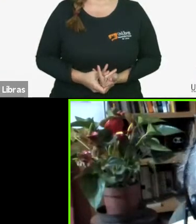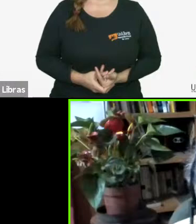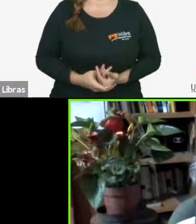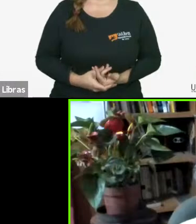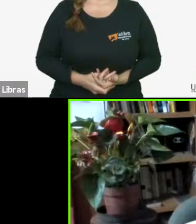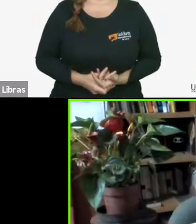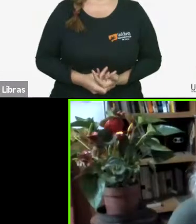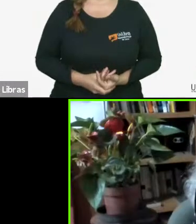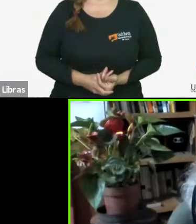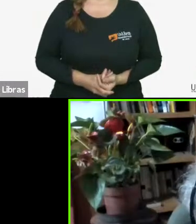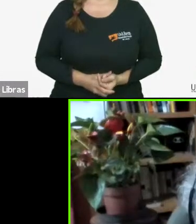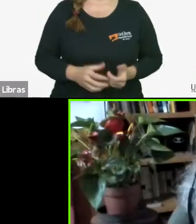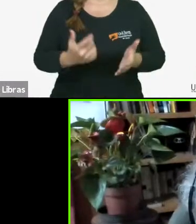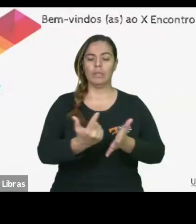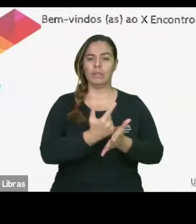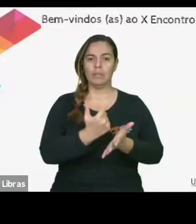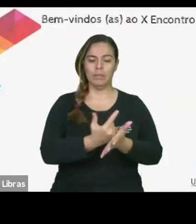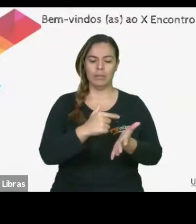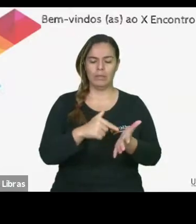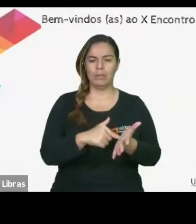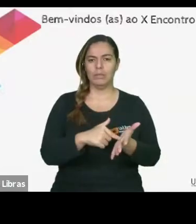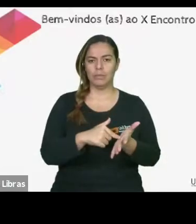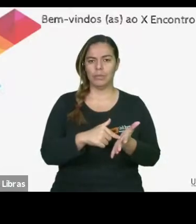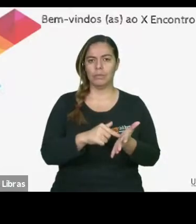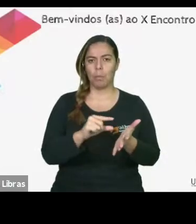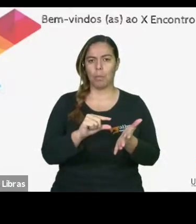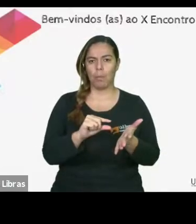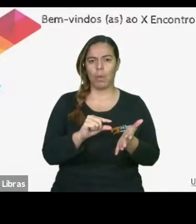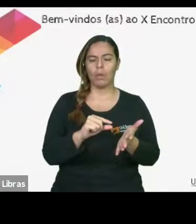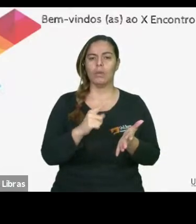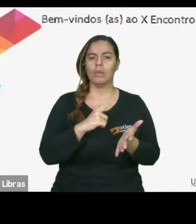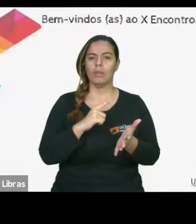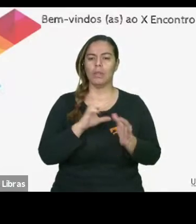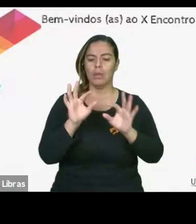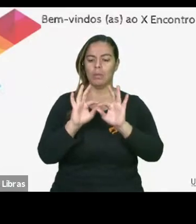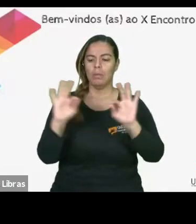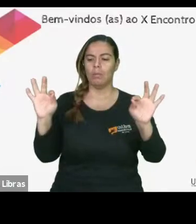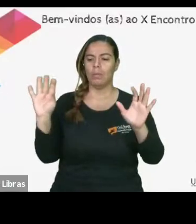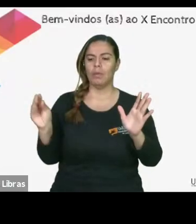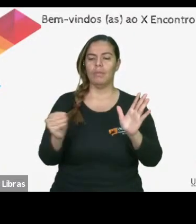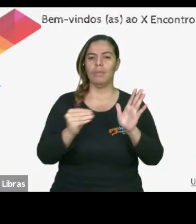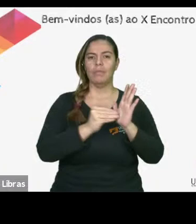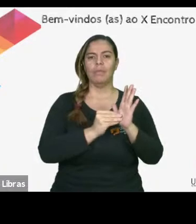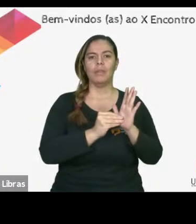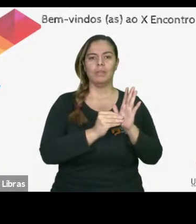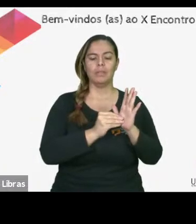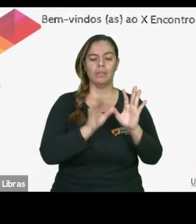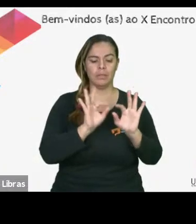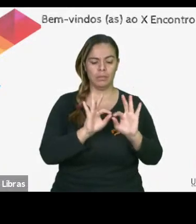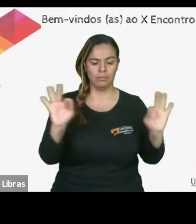Nesse pequeno livrinho... nós colocamos uma frase do Podoses que